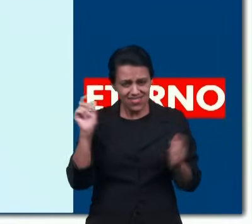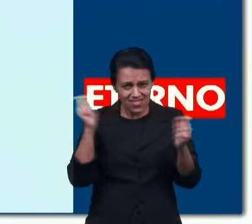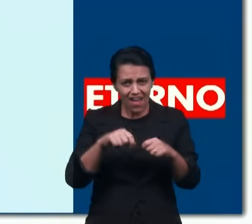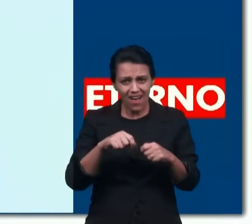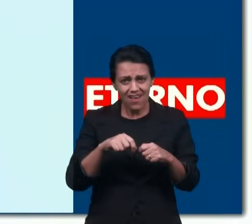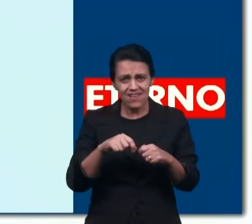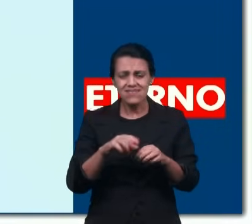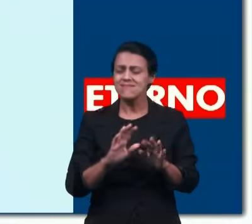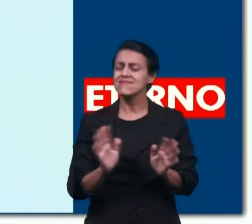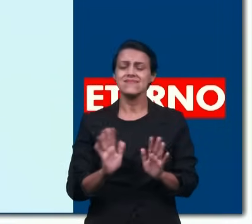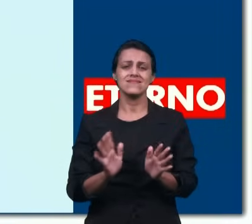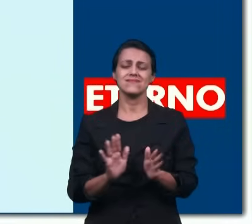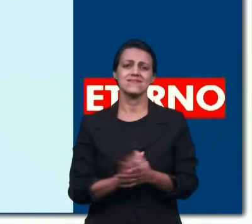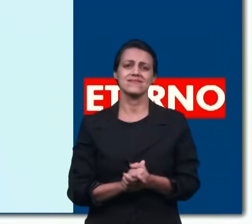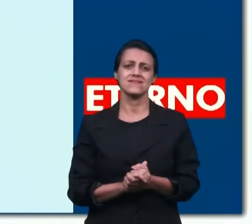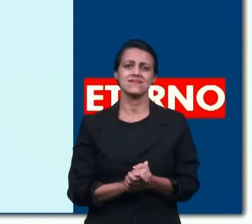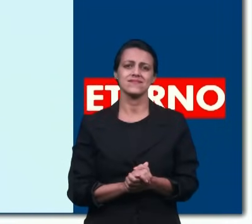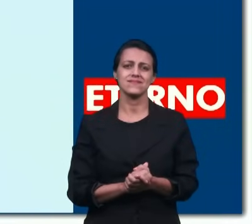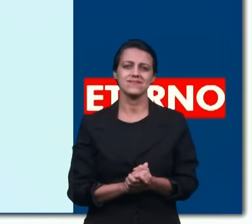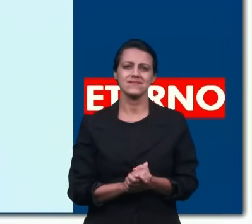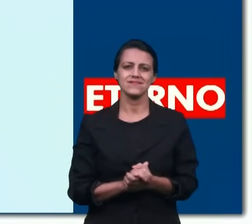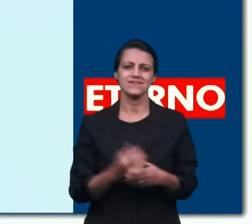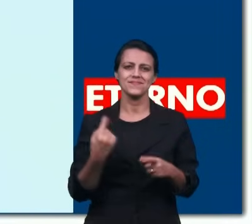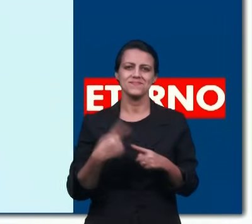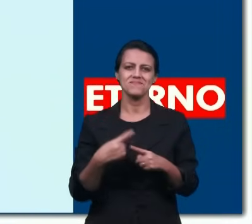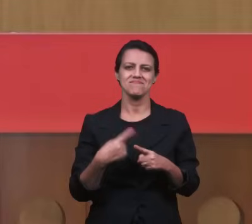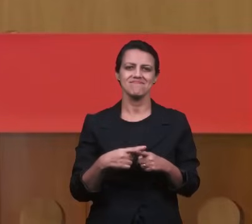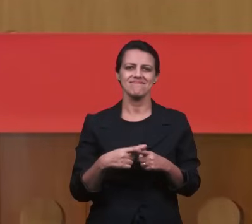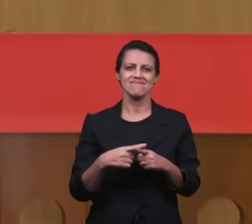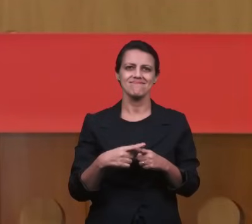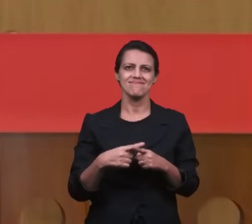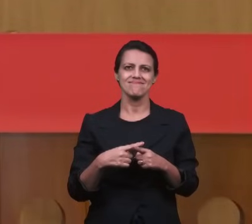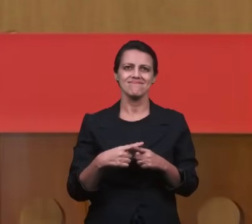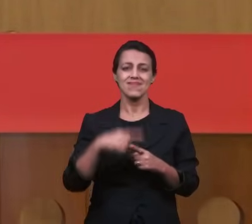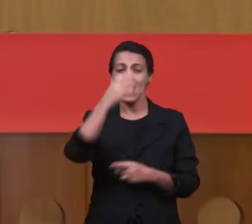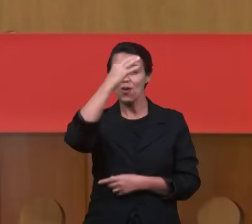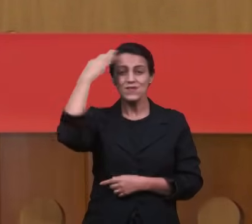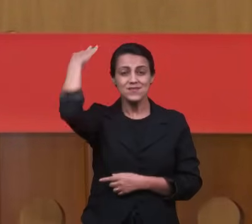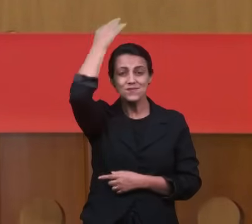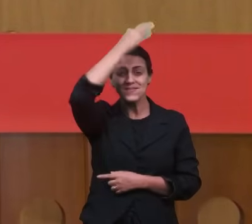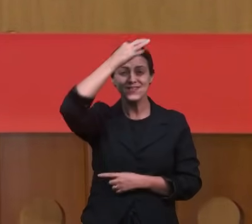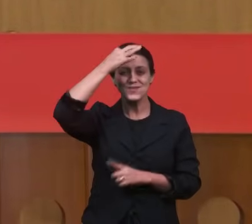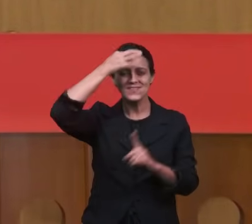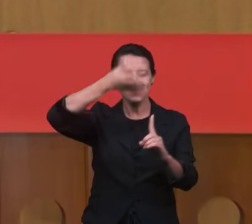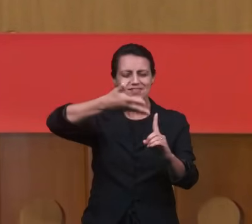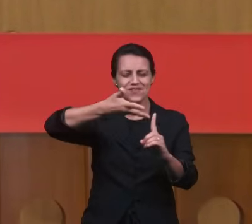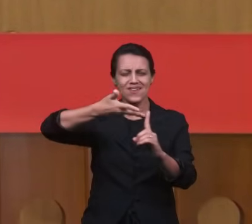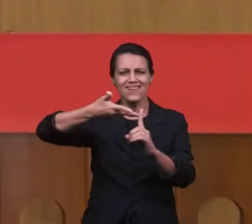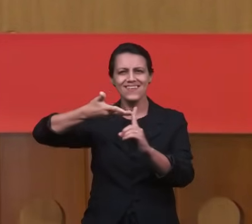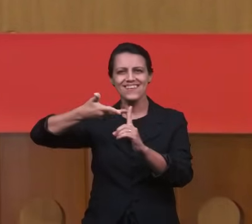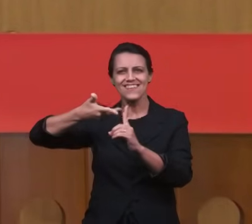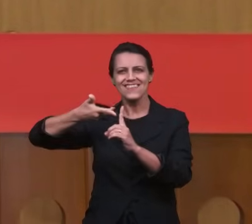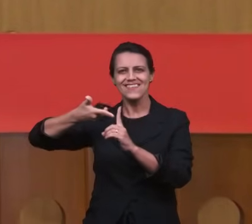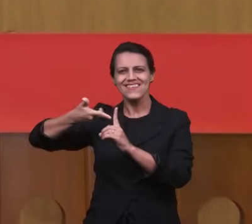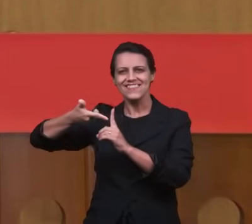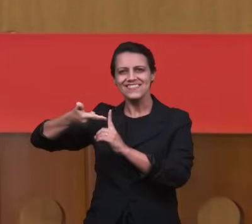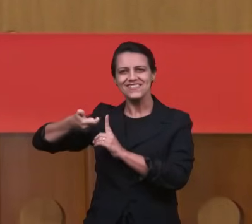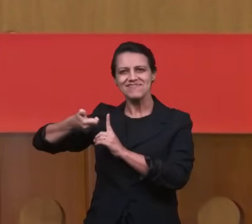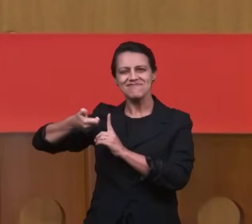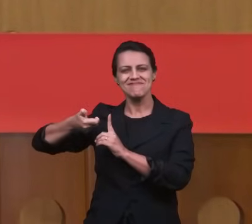errado. O Espírito do Senhor tem que vir sobre a sua vida e ele vem. E é por isso que a palavra diz assim, filho